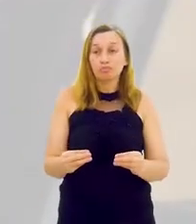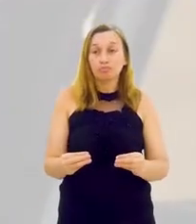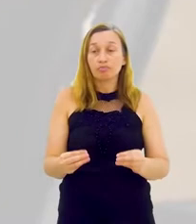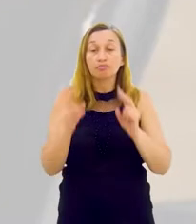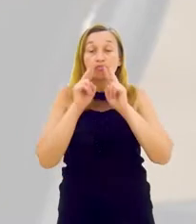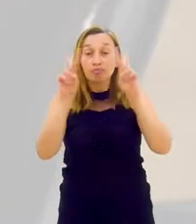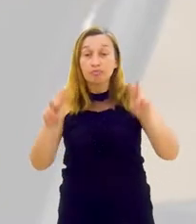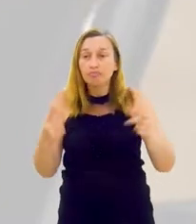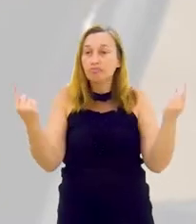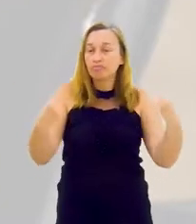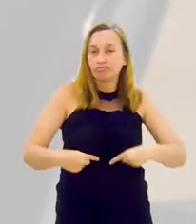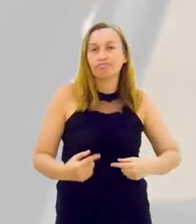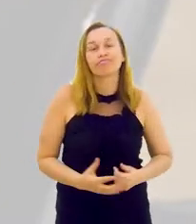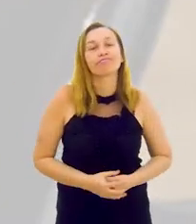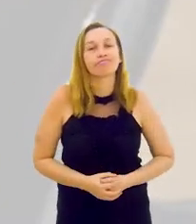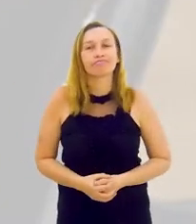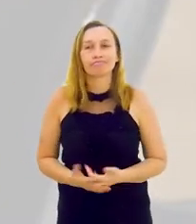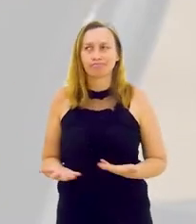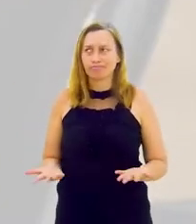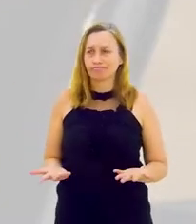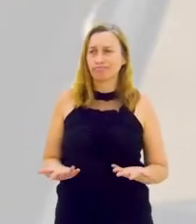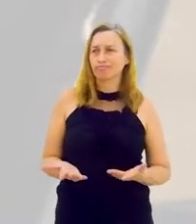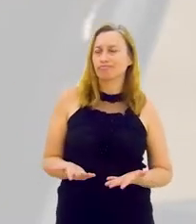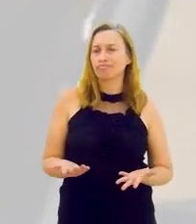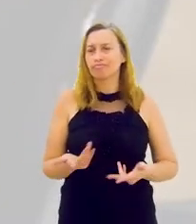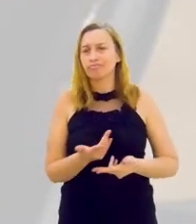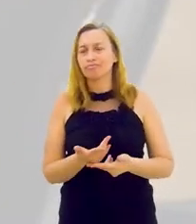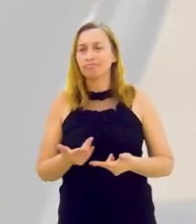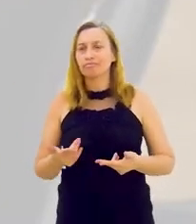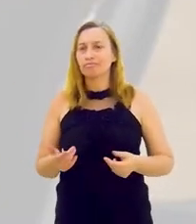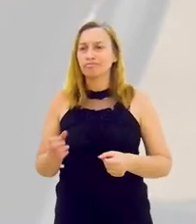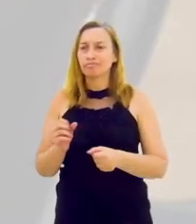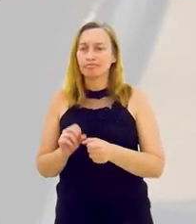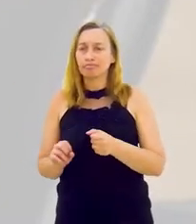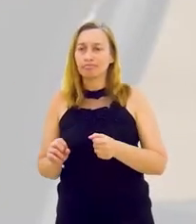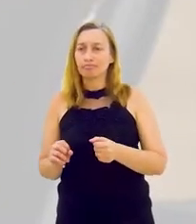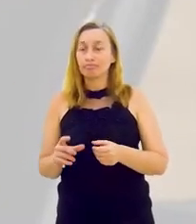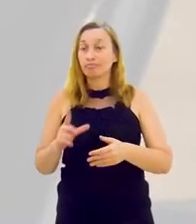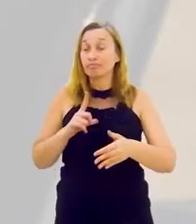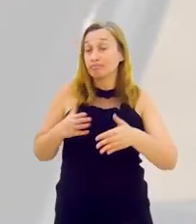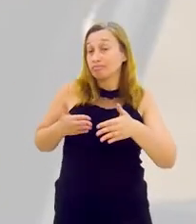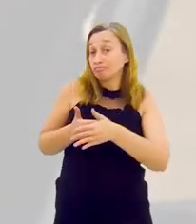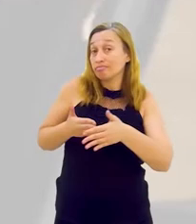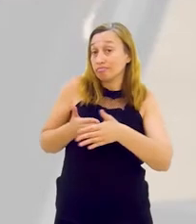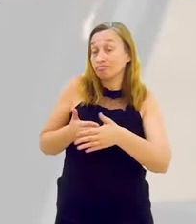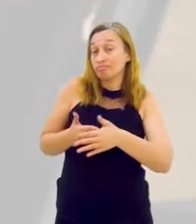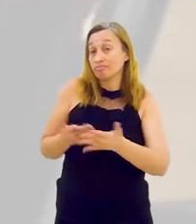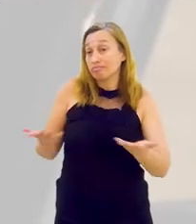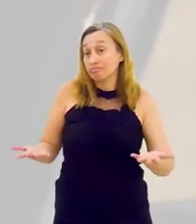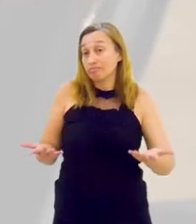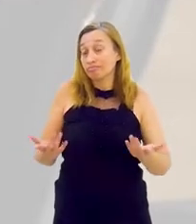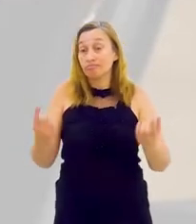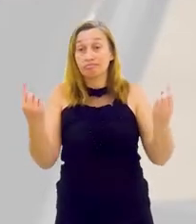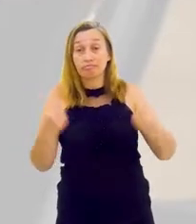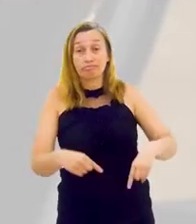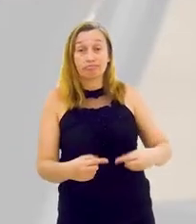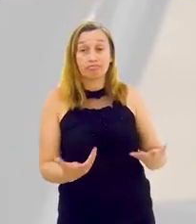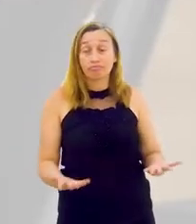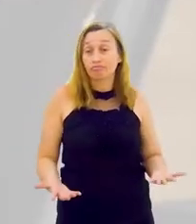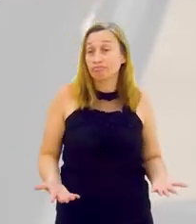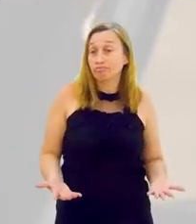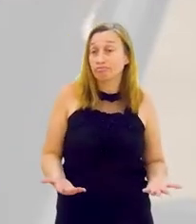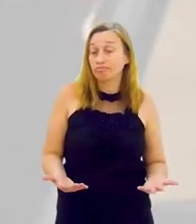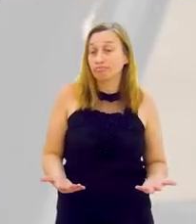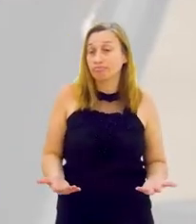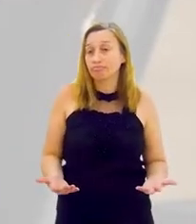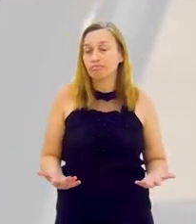com a visão competitiva. Não adianta também a gente levantar essas bandeiras e termos entraves competitivos de,